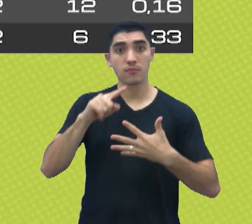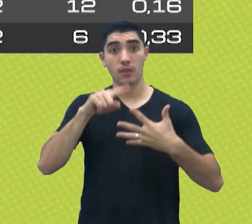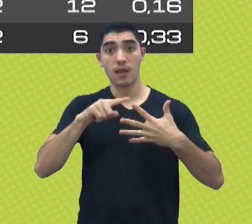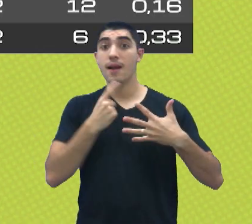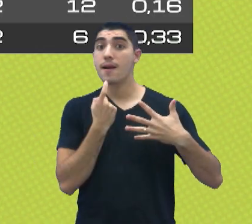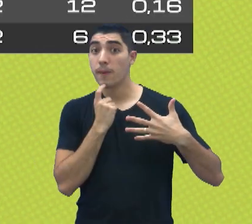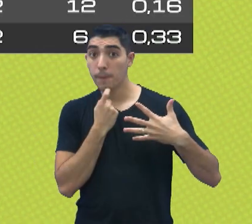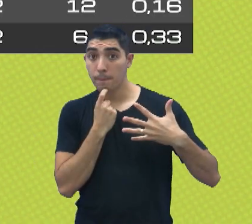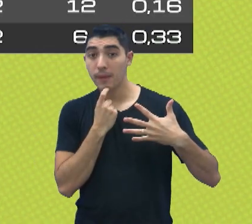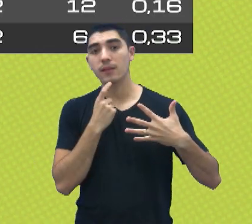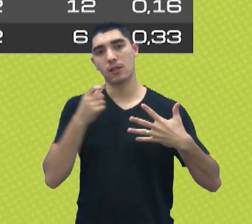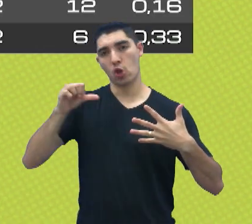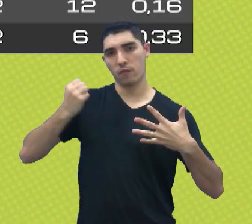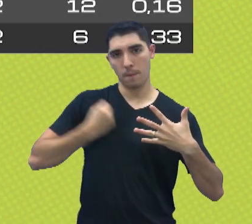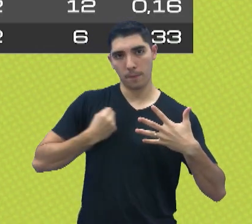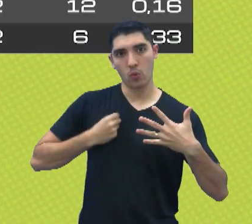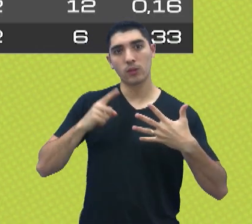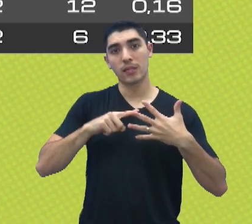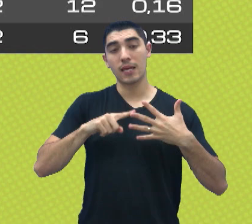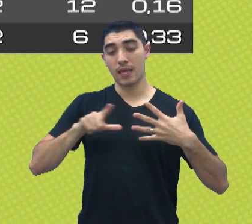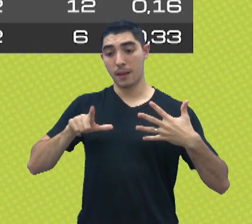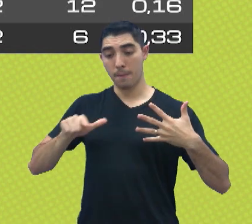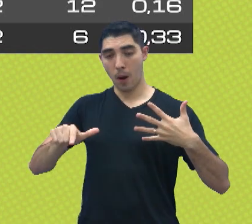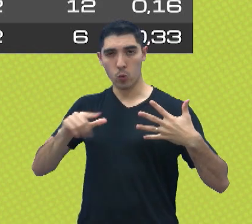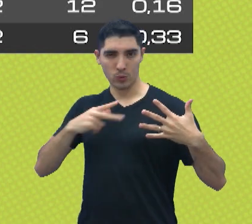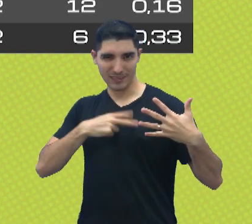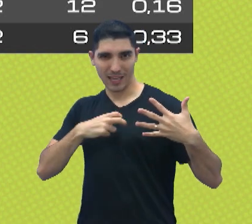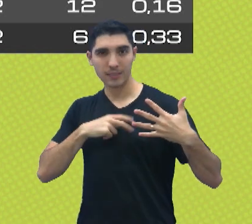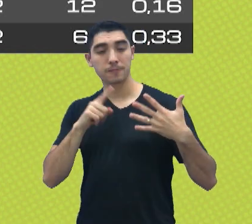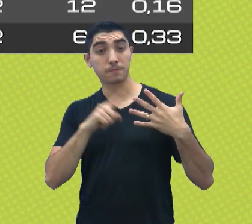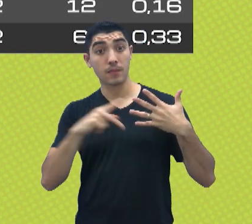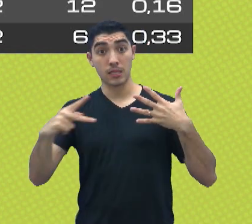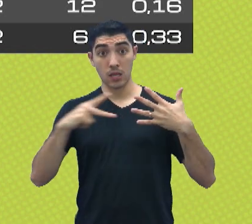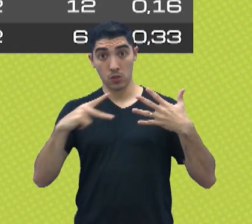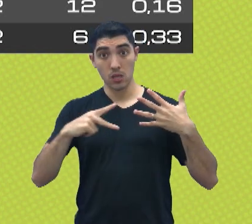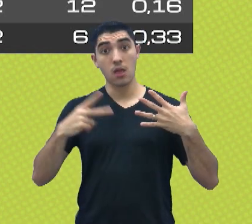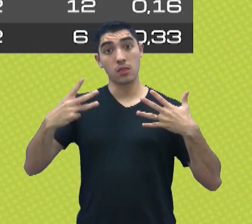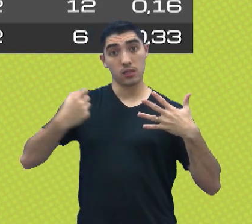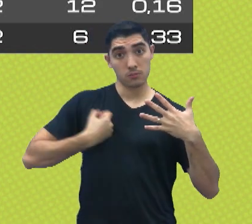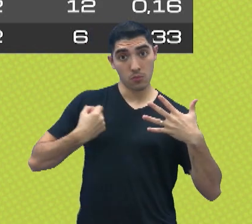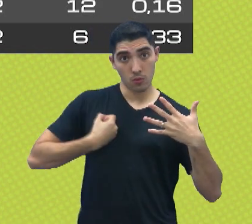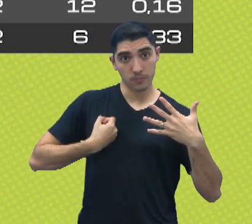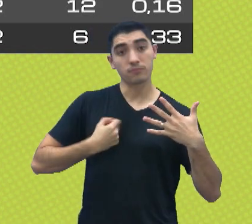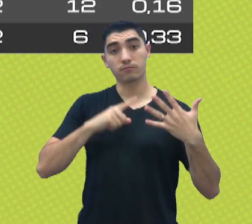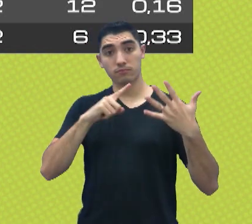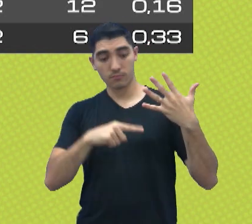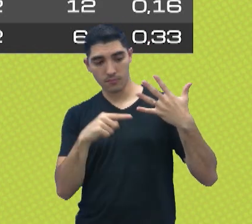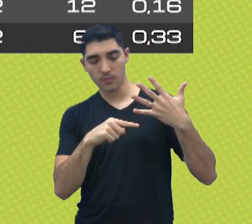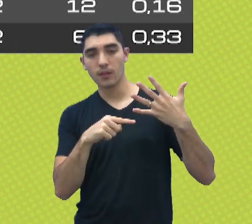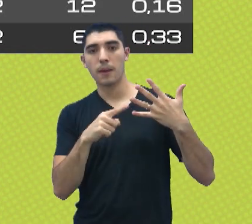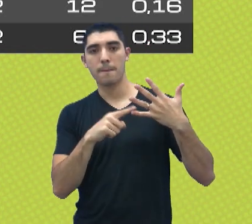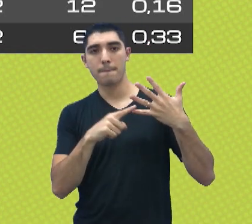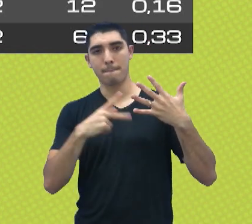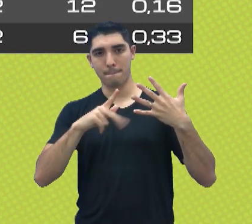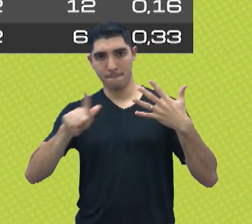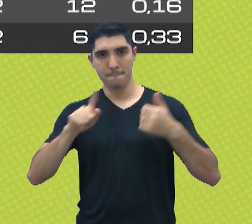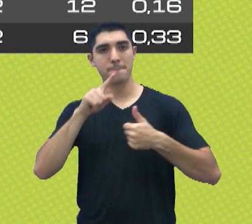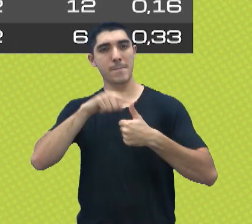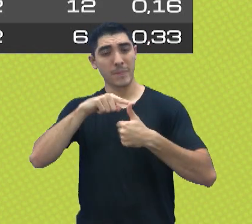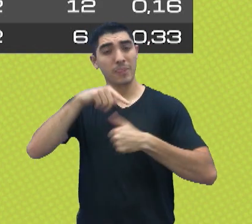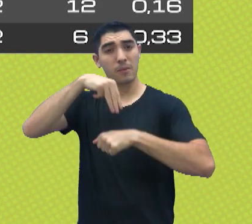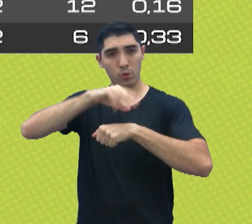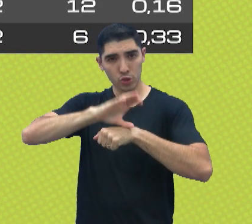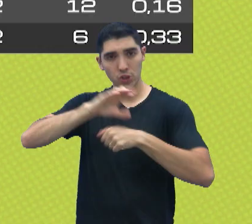Campinas com 9, em terceiro o SESI Bauru com 7, o São José agora é o 4 com 3 pontos, seguido pelo Praia Grande com 2, o Mogi Vôlei com 2